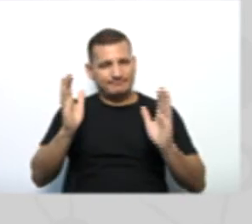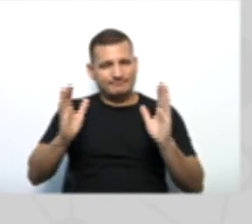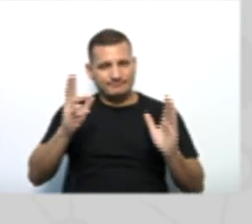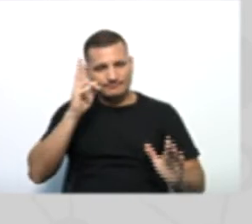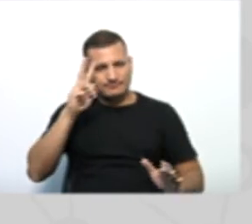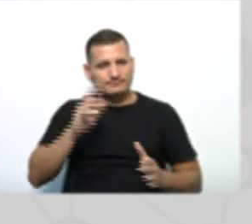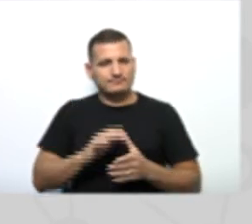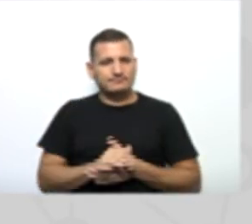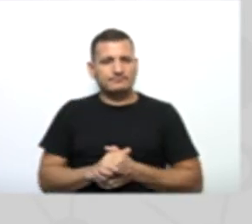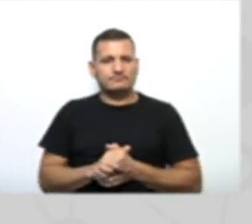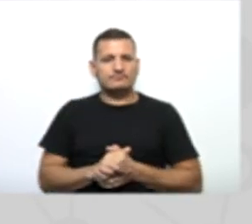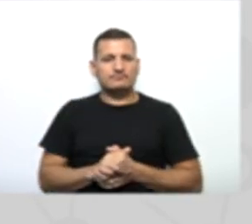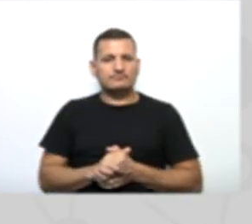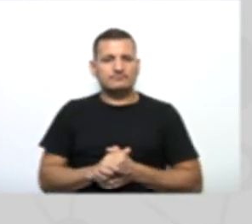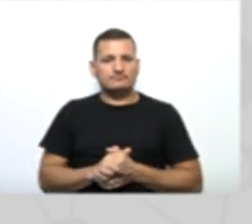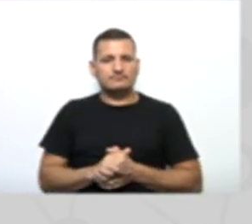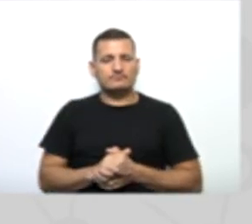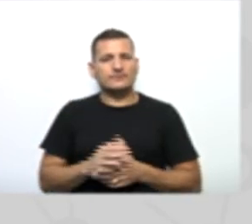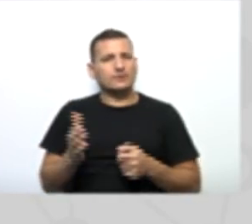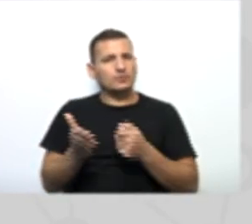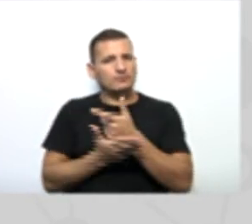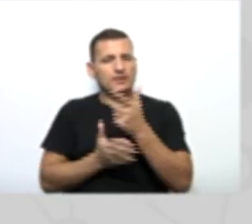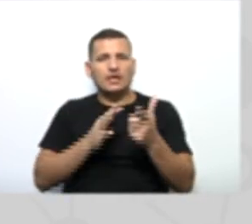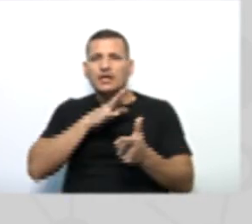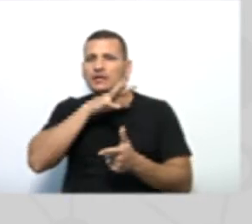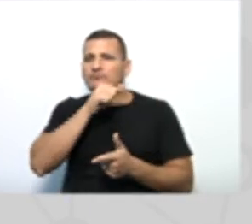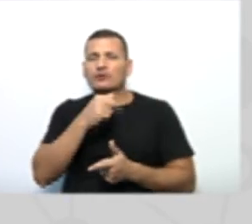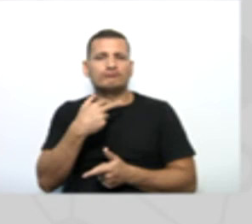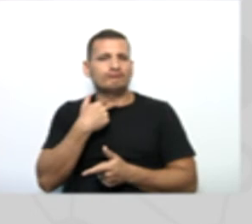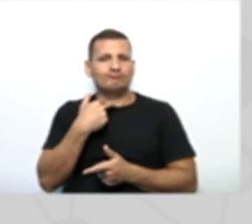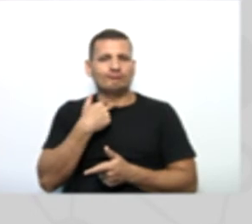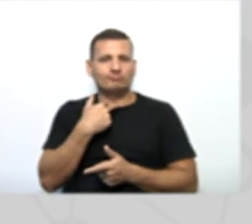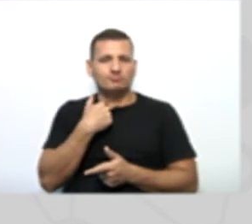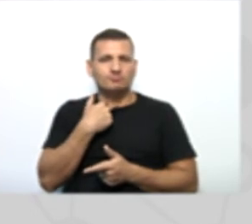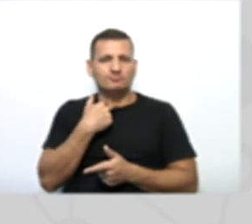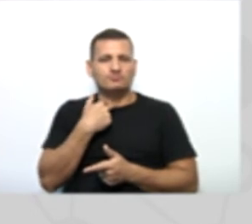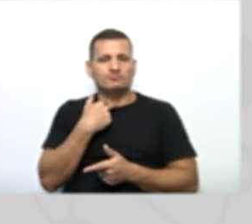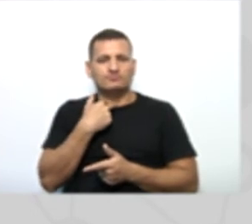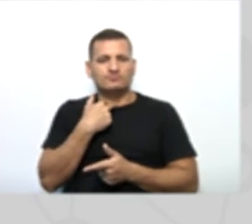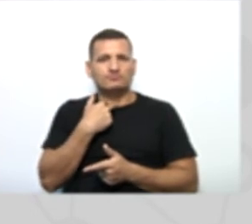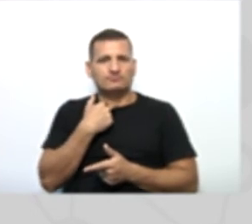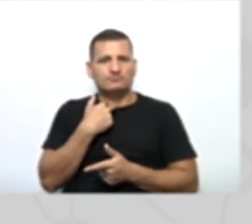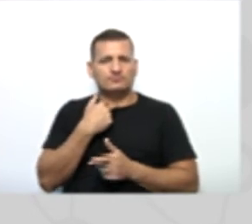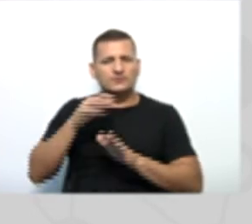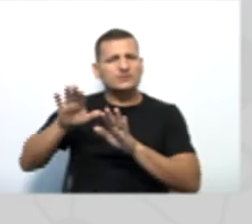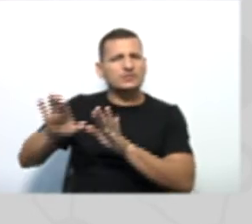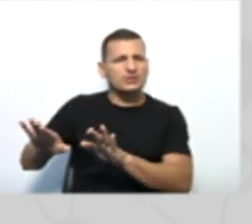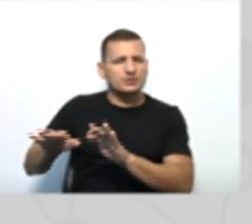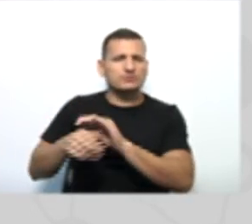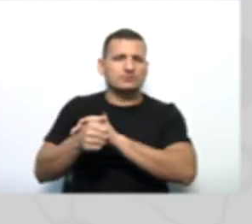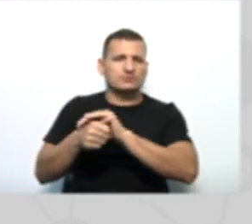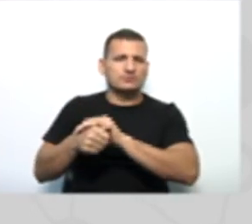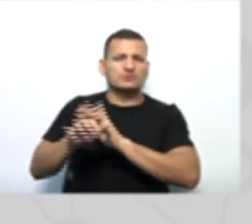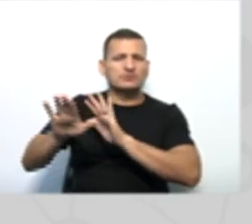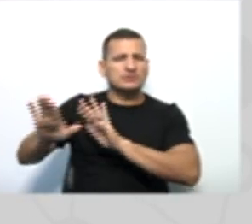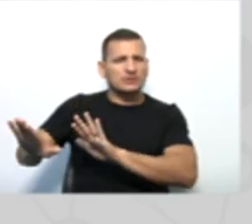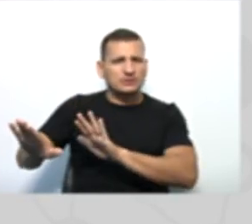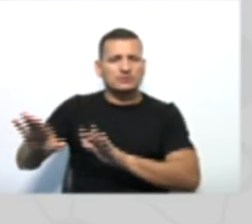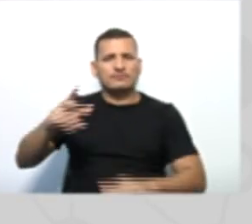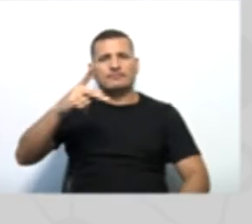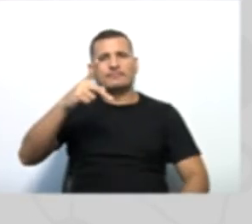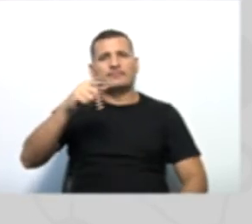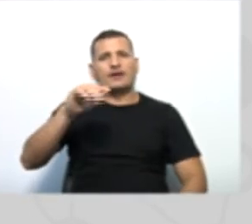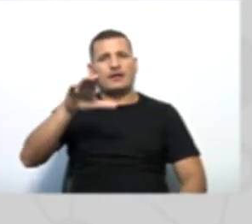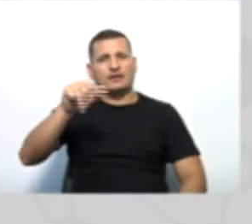tá? Nunca compre animais silvestres sem registro, pelo amor de Deus, cara, deixa aquela tartaruga viver, deixa a paca viver